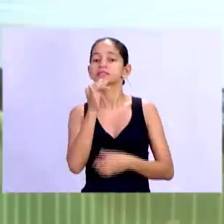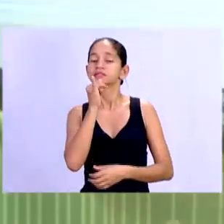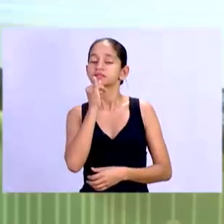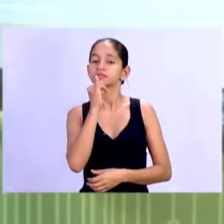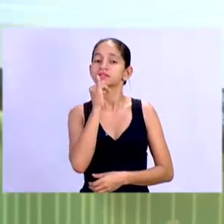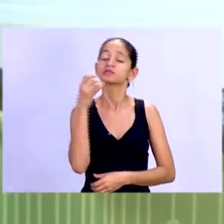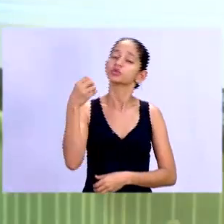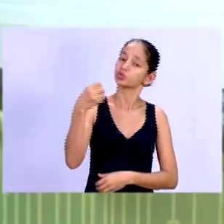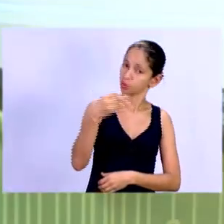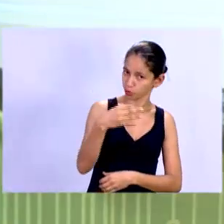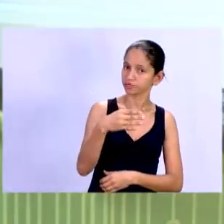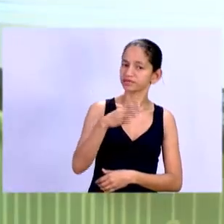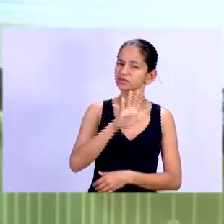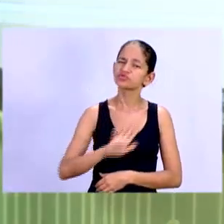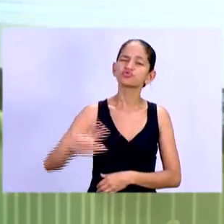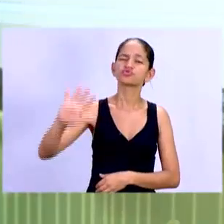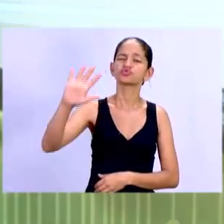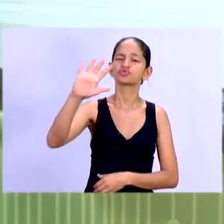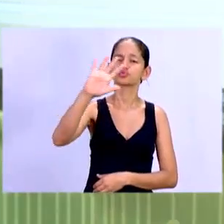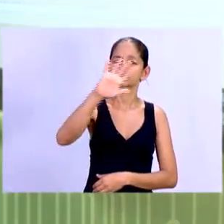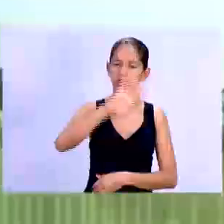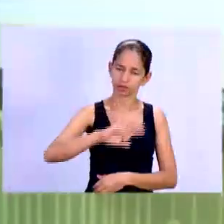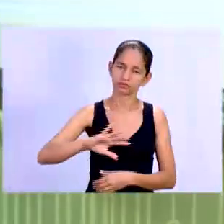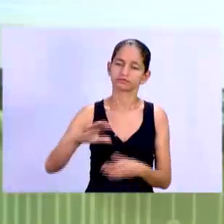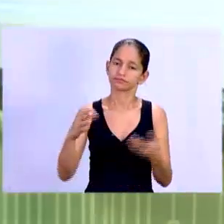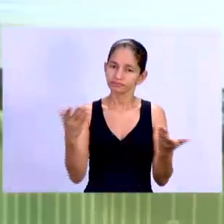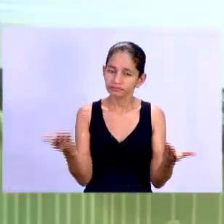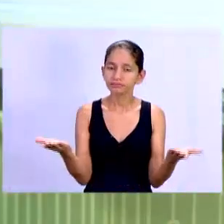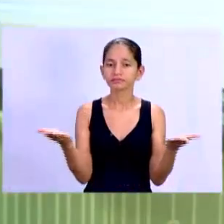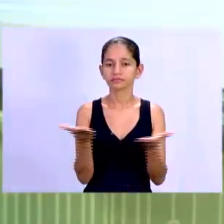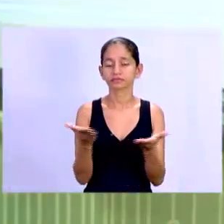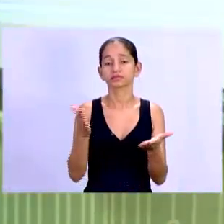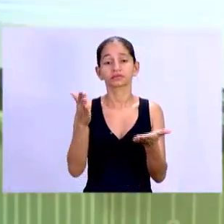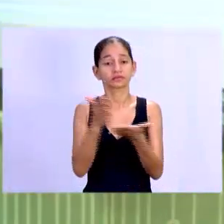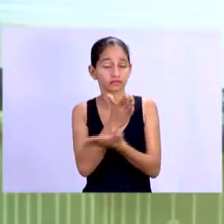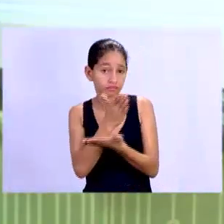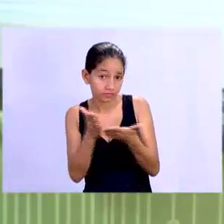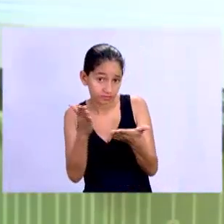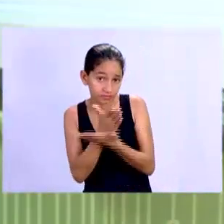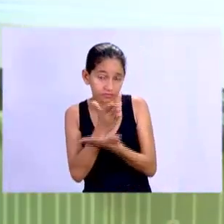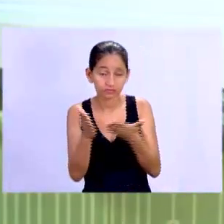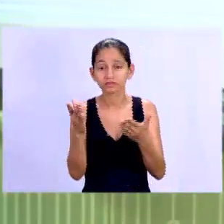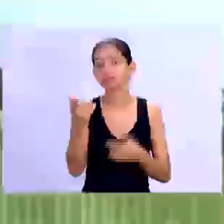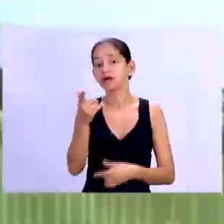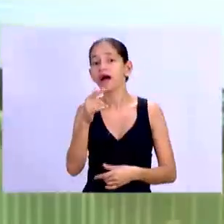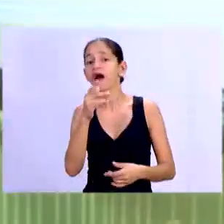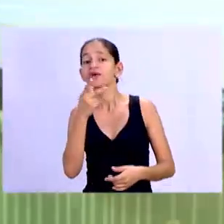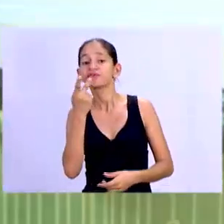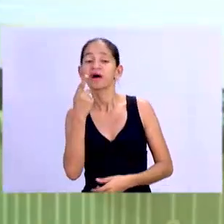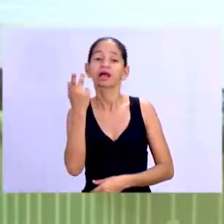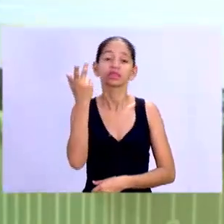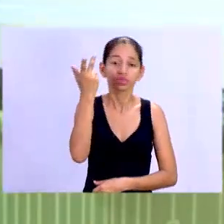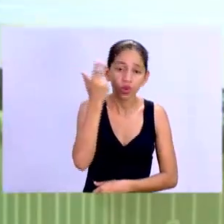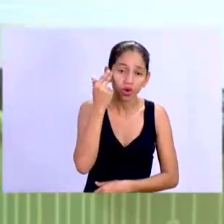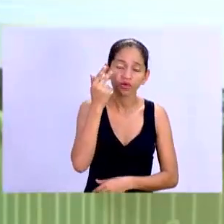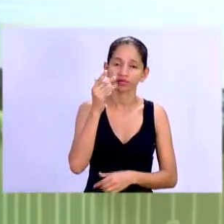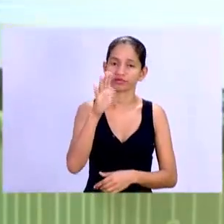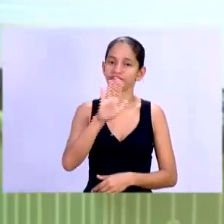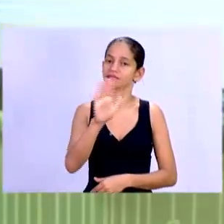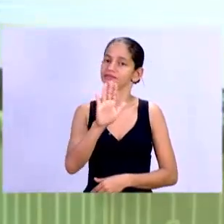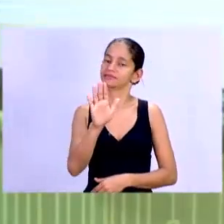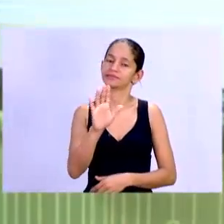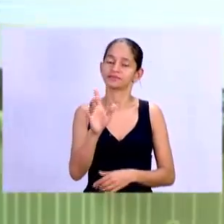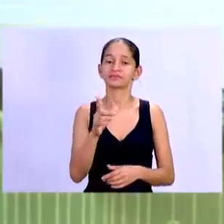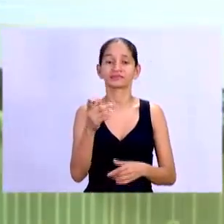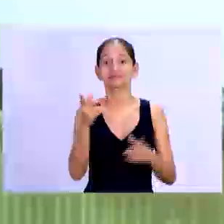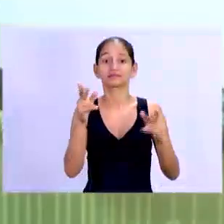da modernidade, né, da idade moderna. Às vezes, na contemporaneidade, a gente também fala, isso é muito moderno, né,